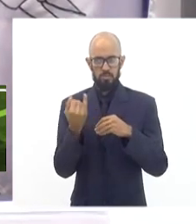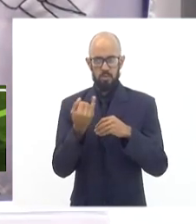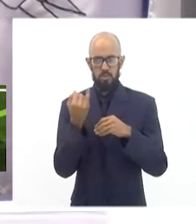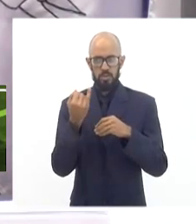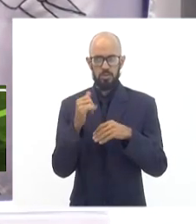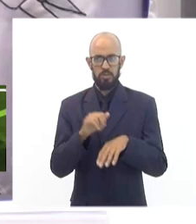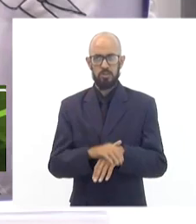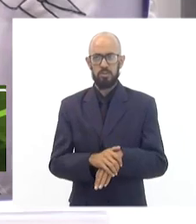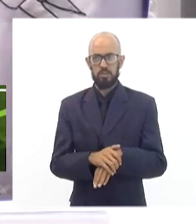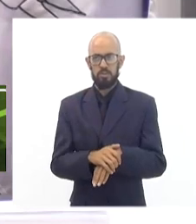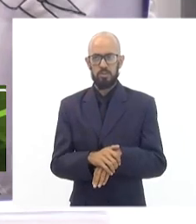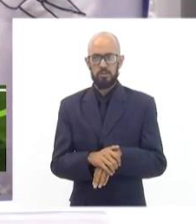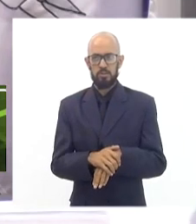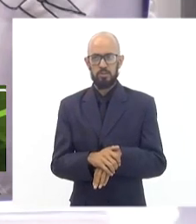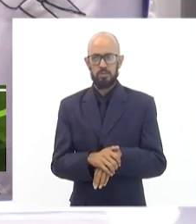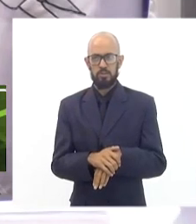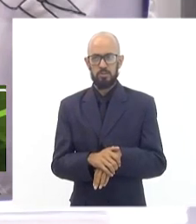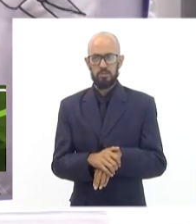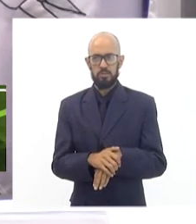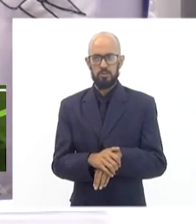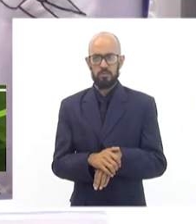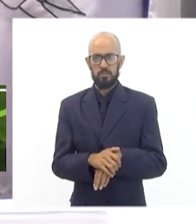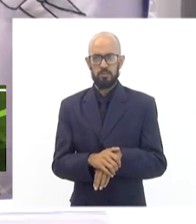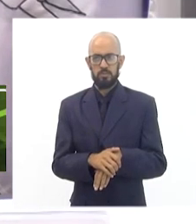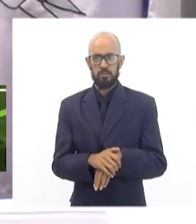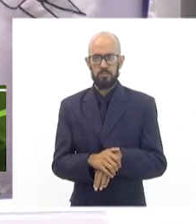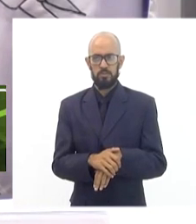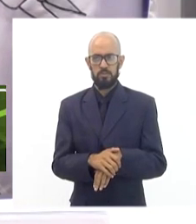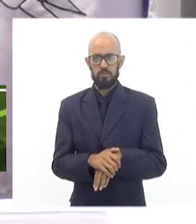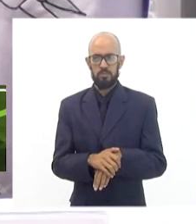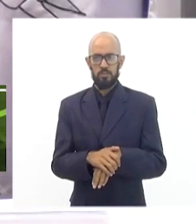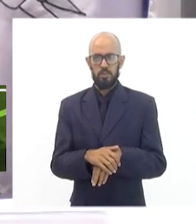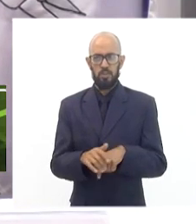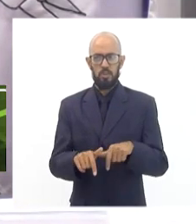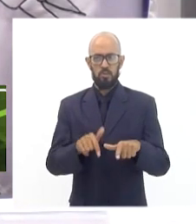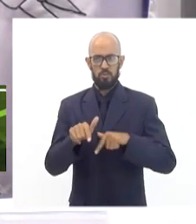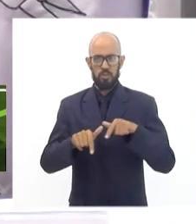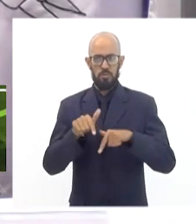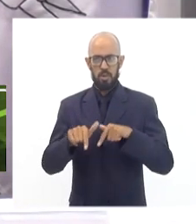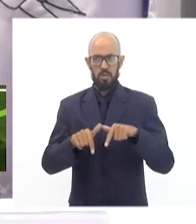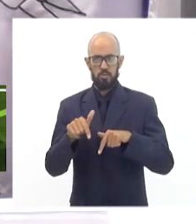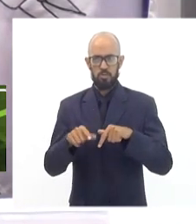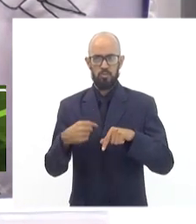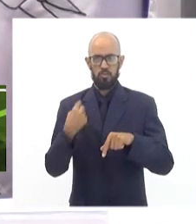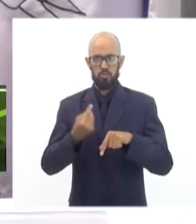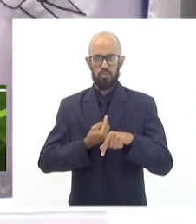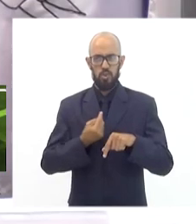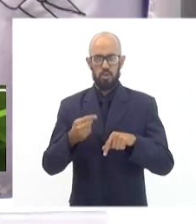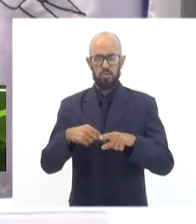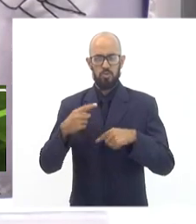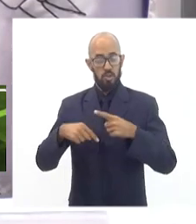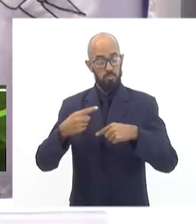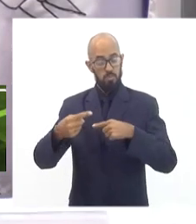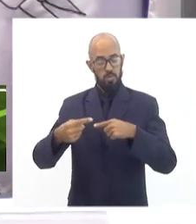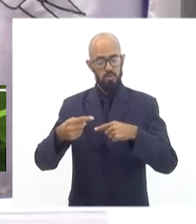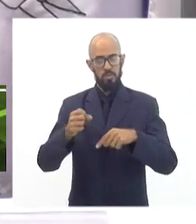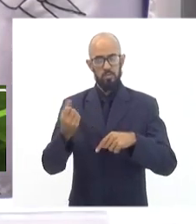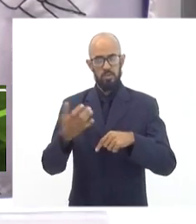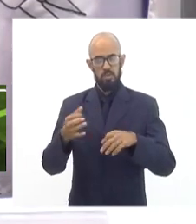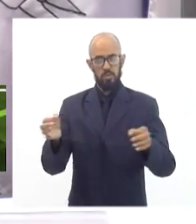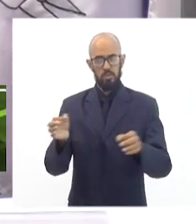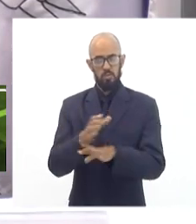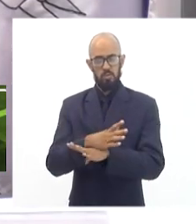importante e no andamento dos trabalhos a posteriori quando a gente